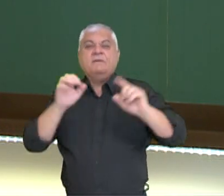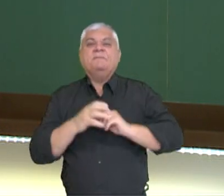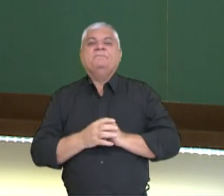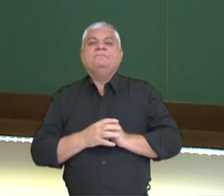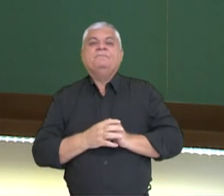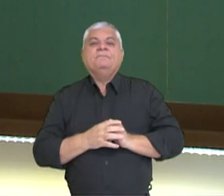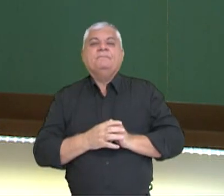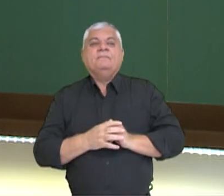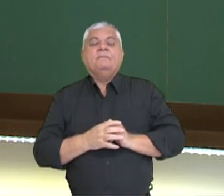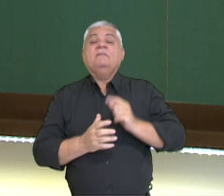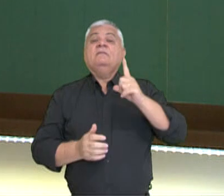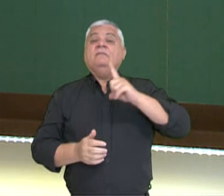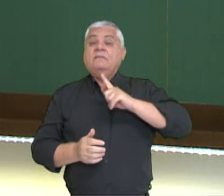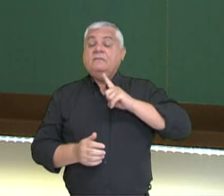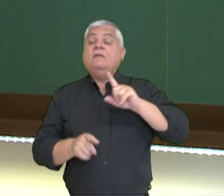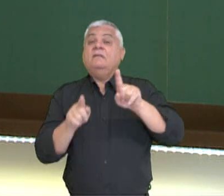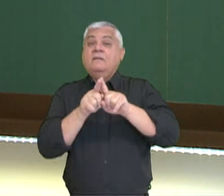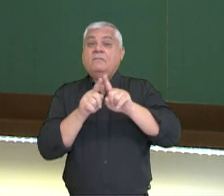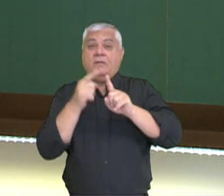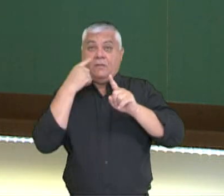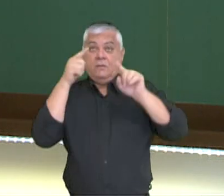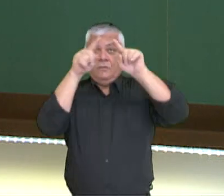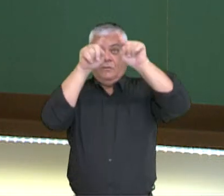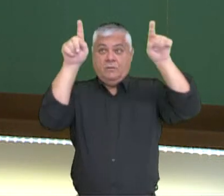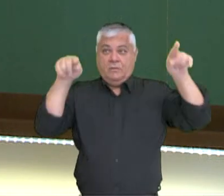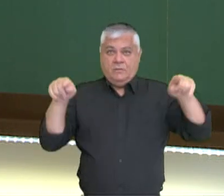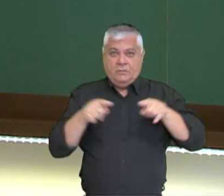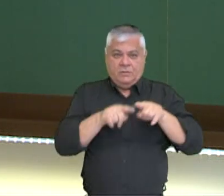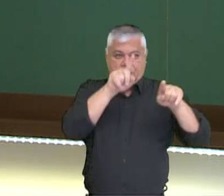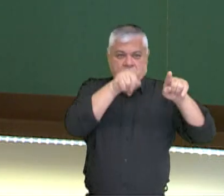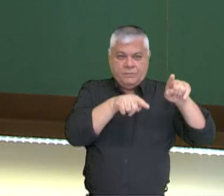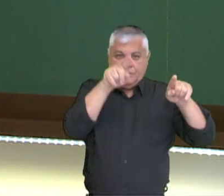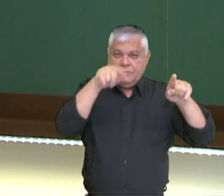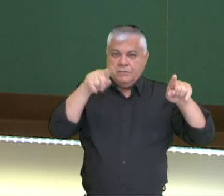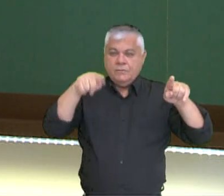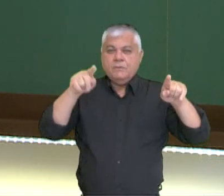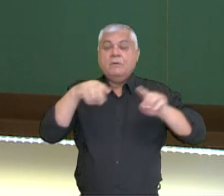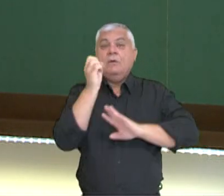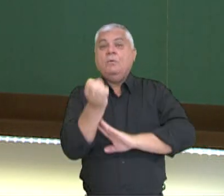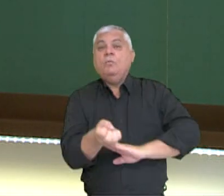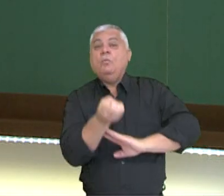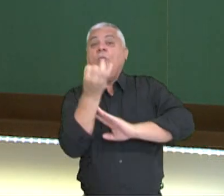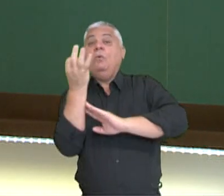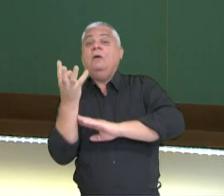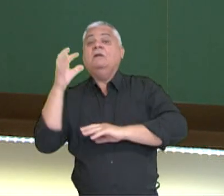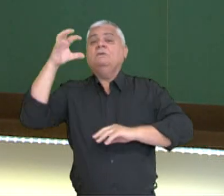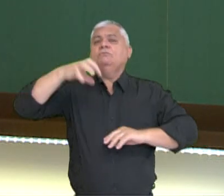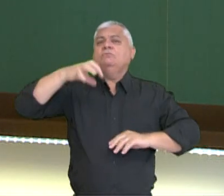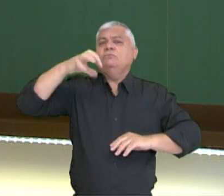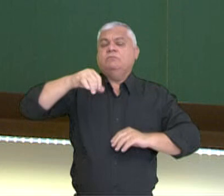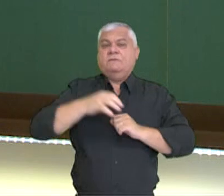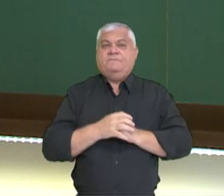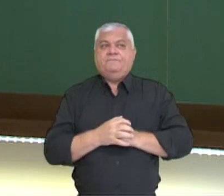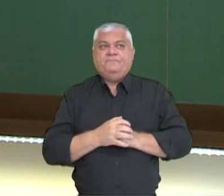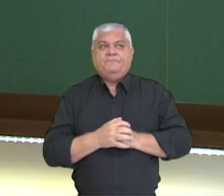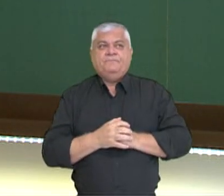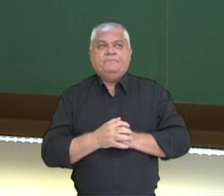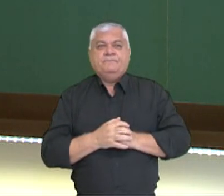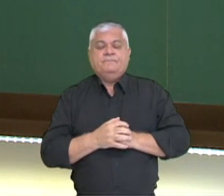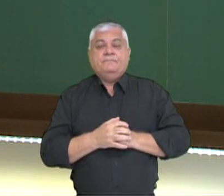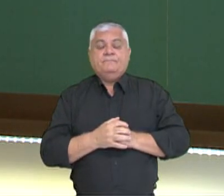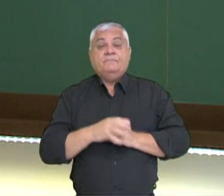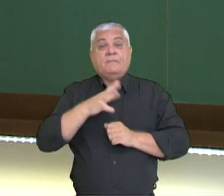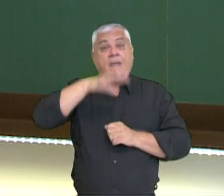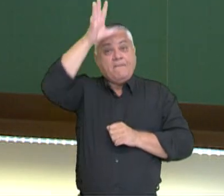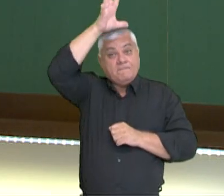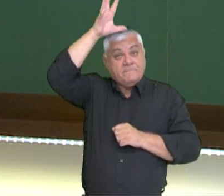ali também o climograma que vai mostrar para nós essa informação de quantidade de chuvas, né? Então nós temos em Manaus,